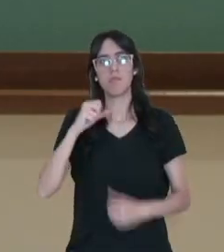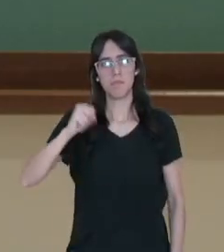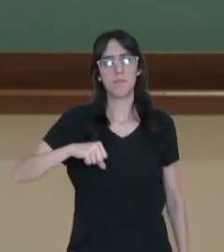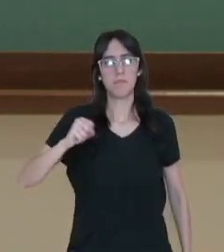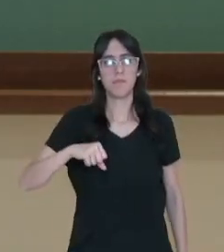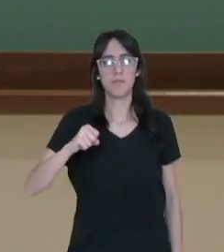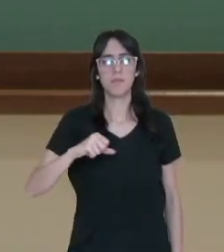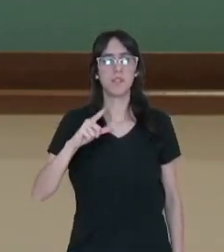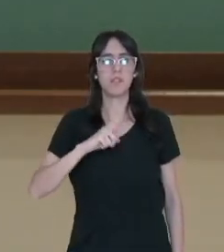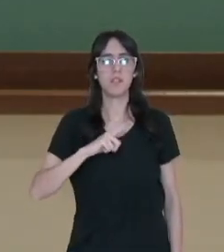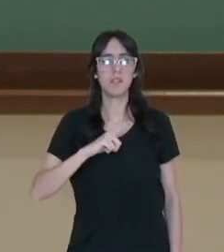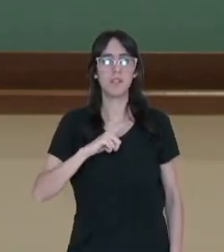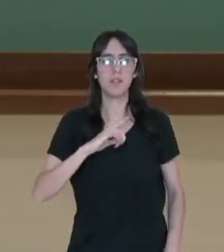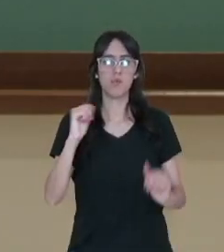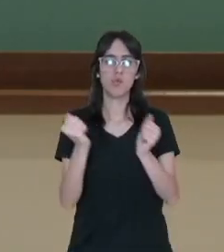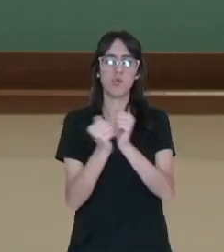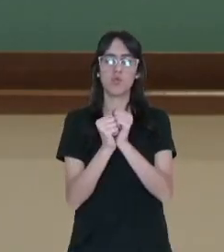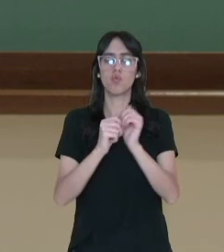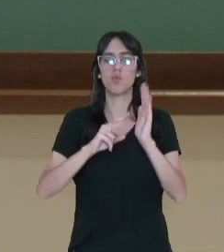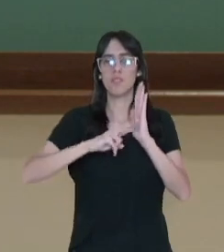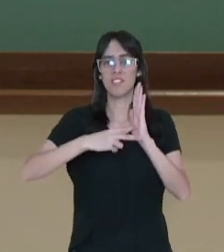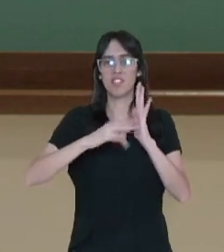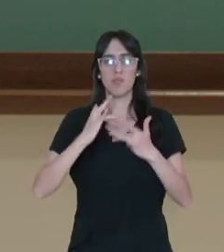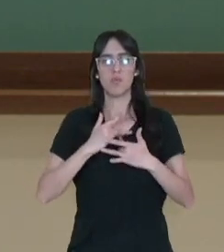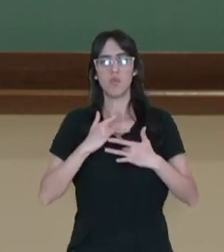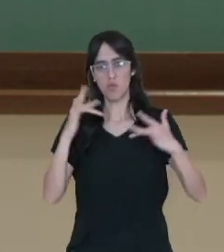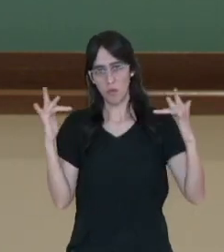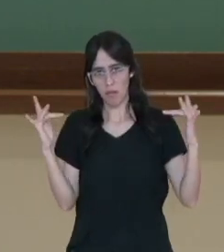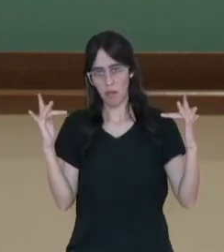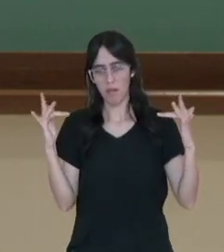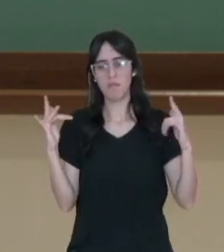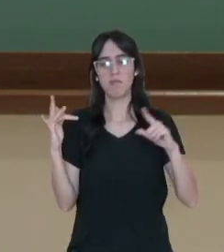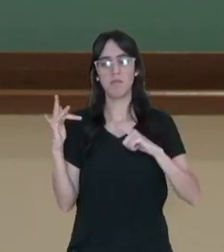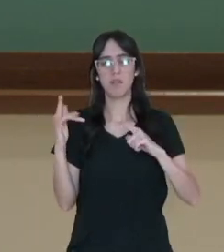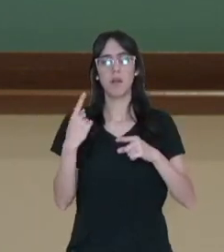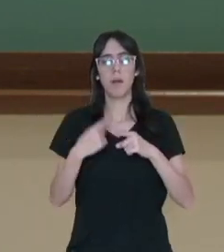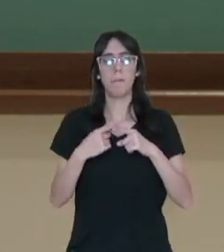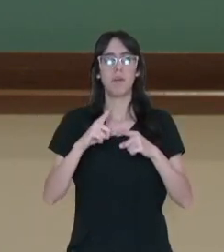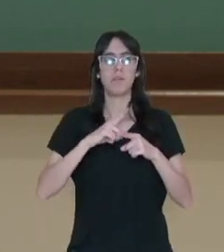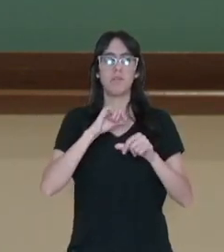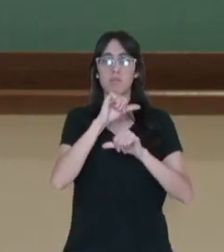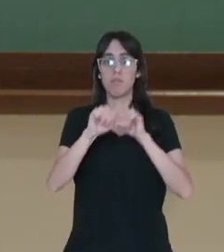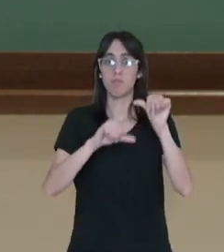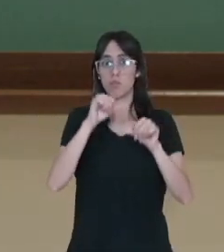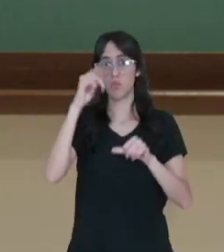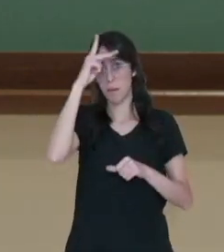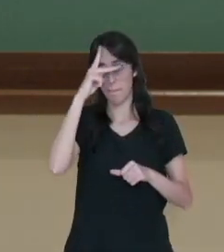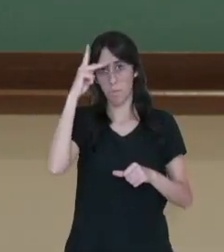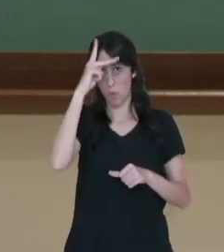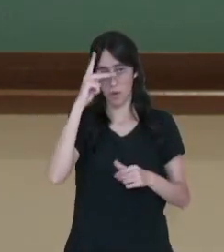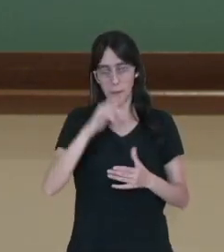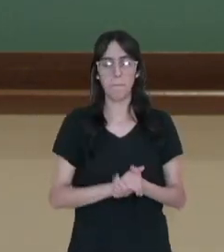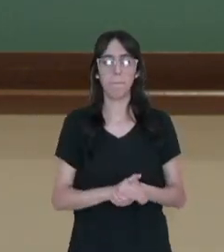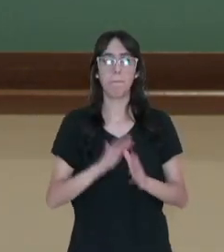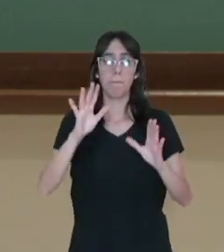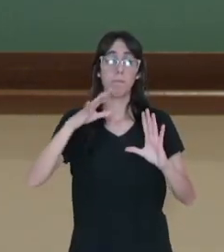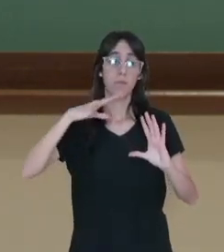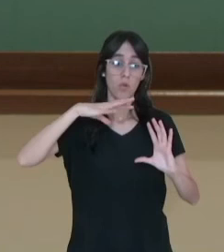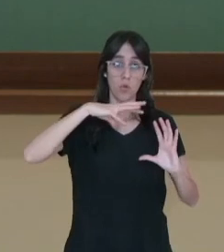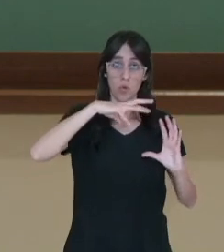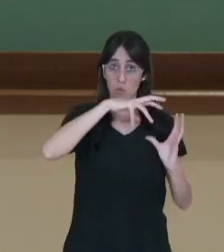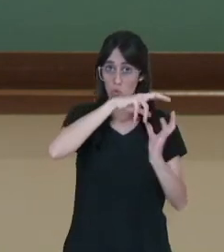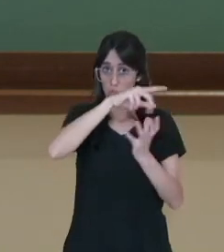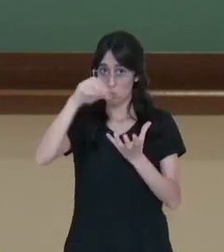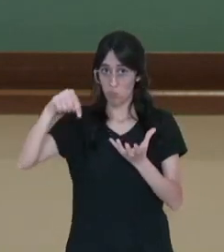da igreja junto ao Sindicato Solidariedade nesse processo de mudança na Polônia. No mundo,